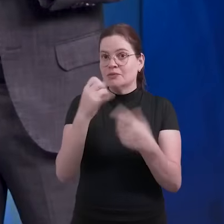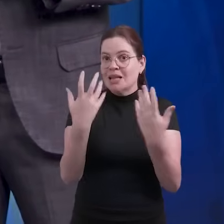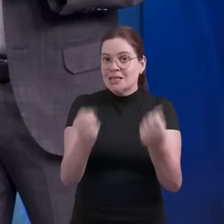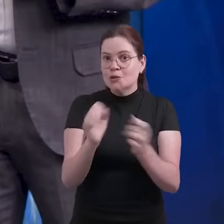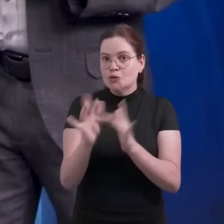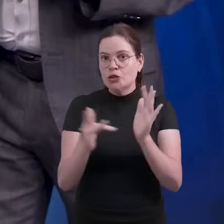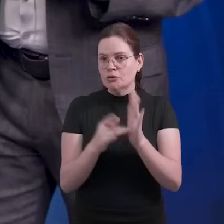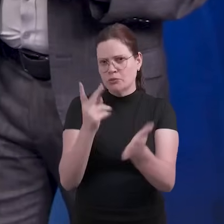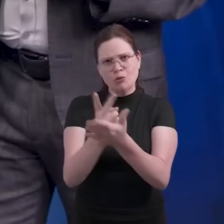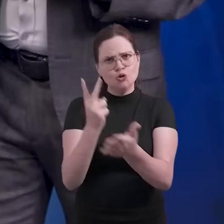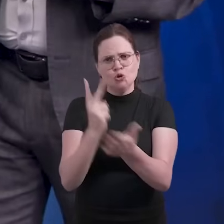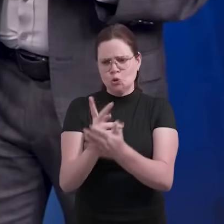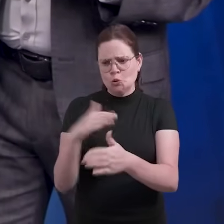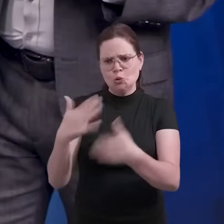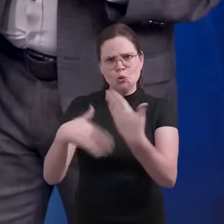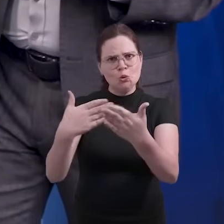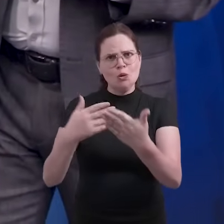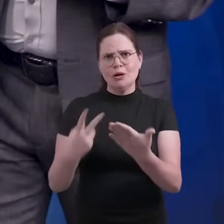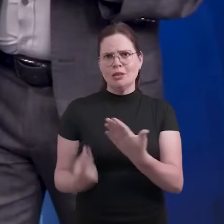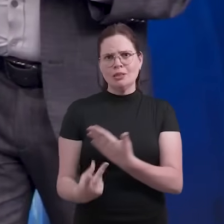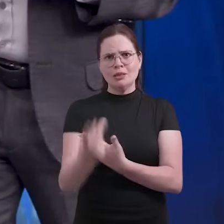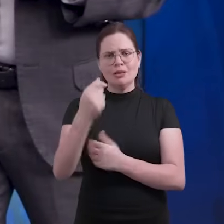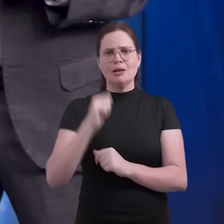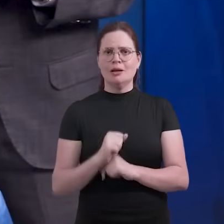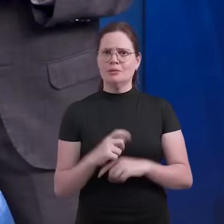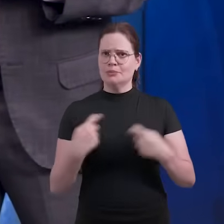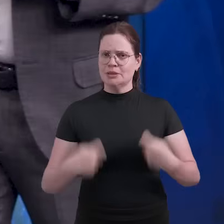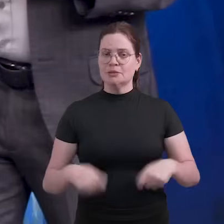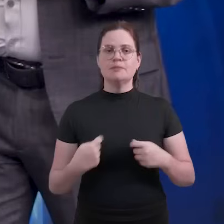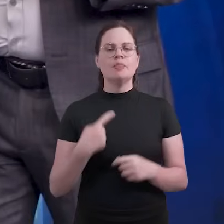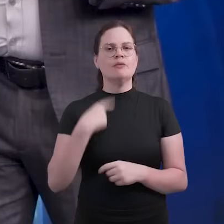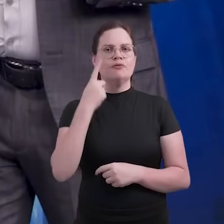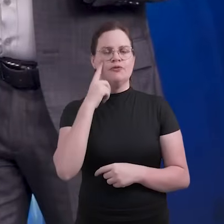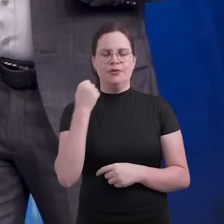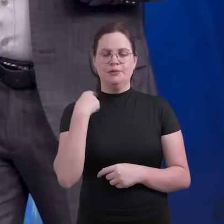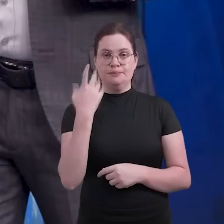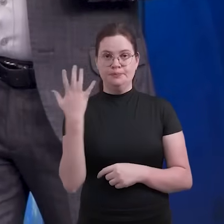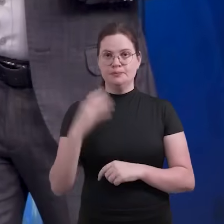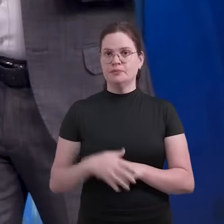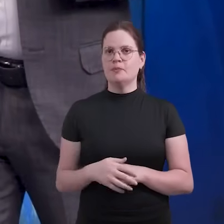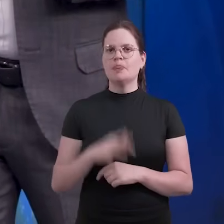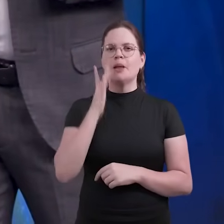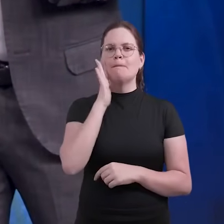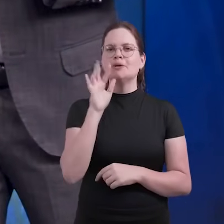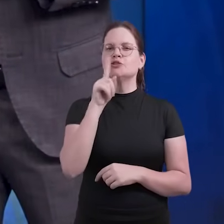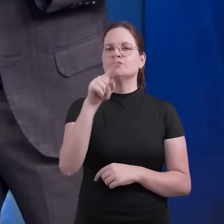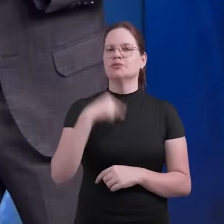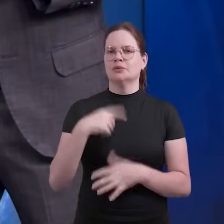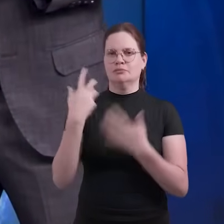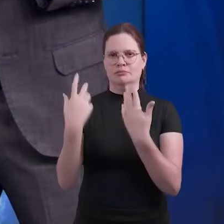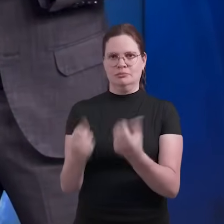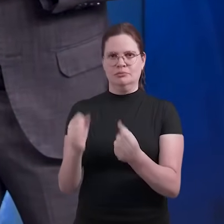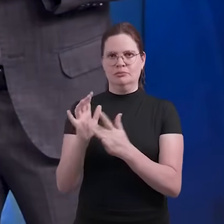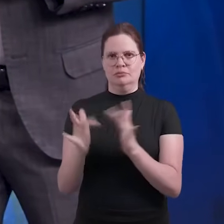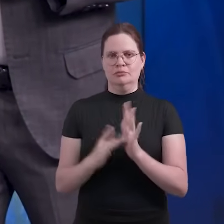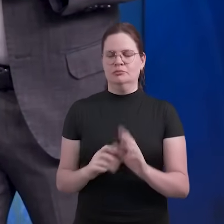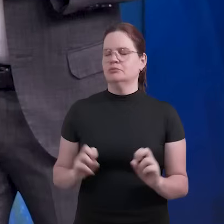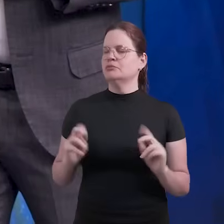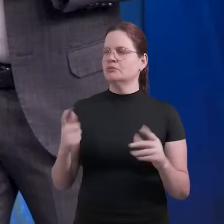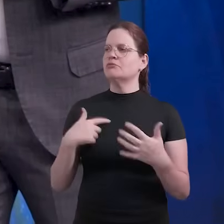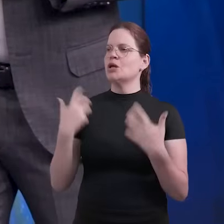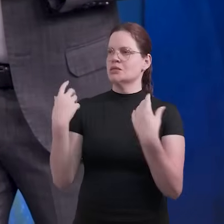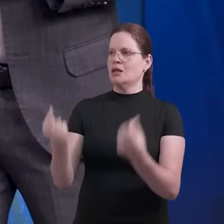Jesus. Então, esse aspecto é para mostrar que tem uma coisa, suponhamos que você tenha aceitei a